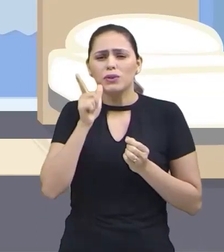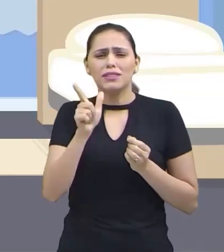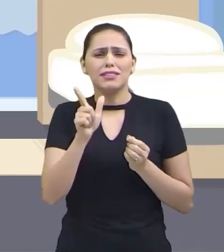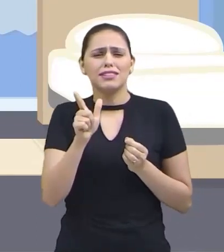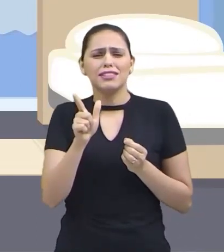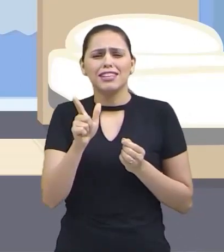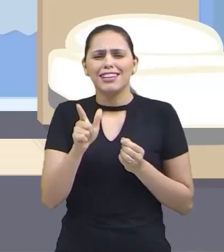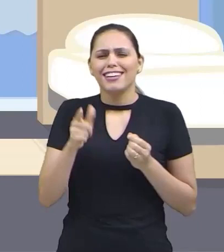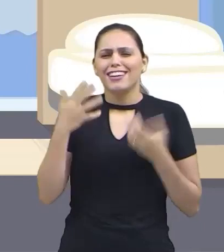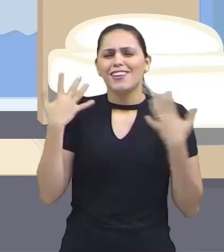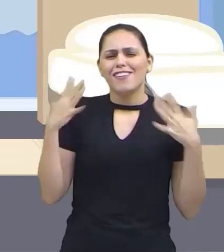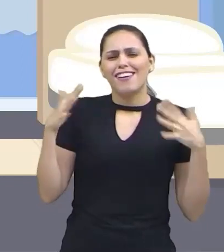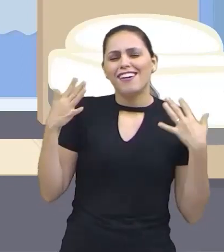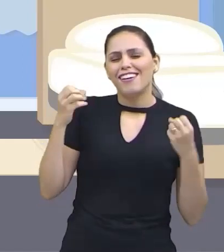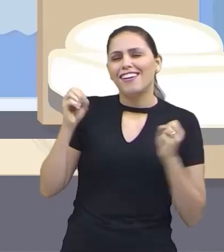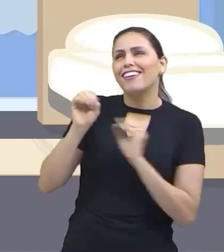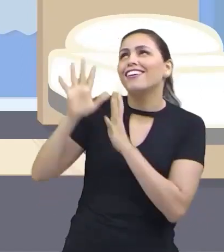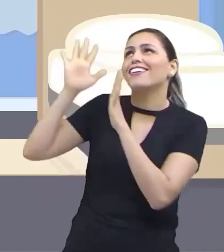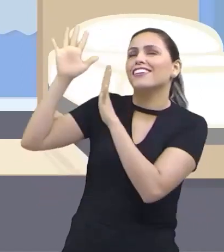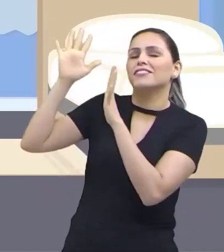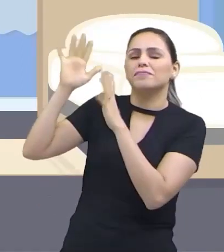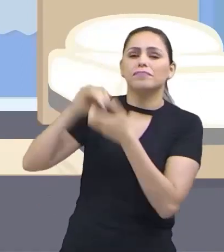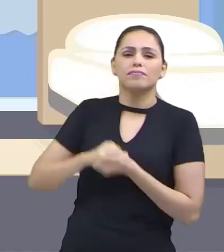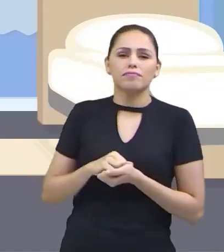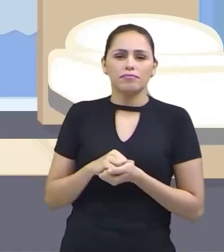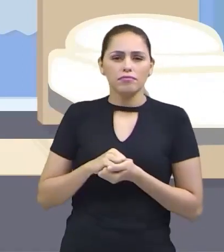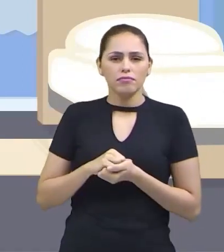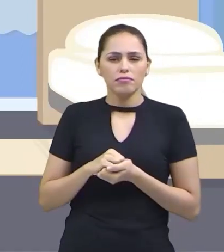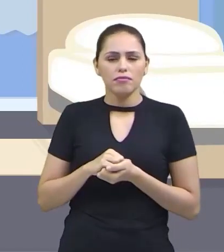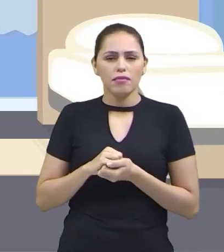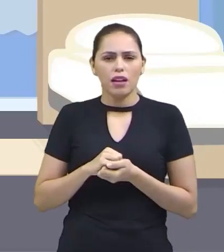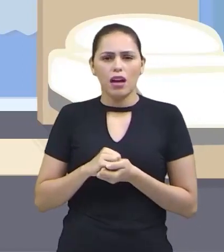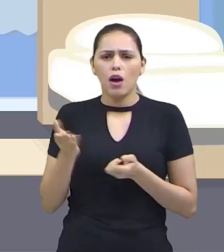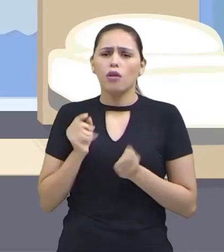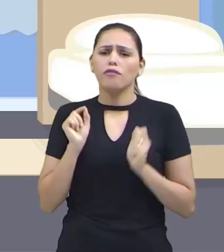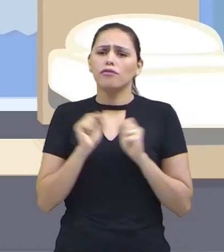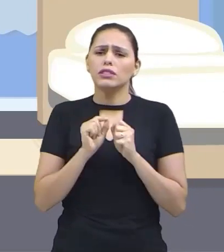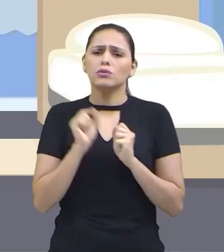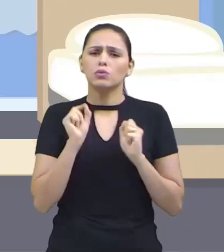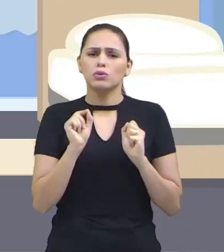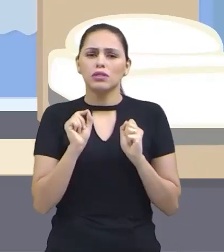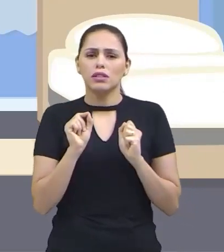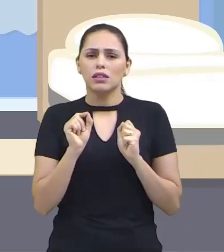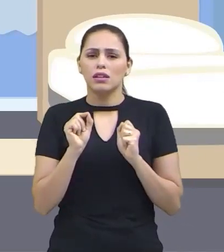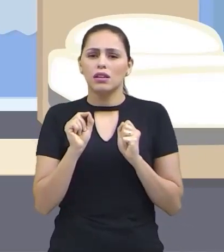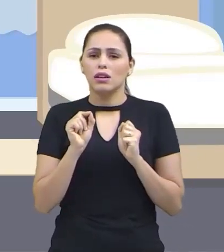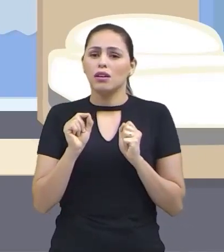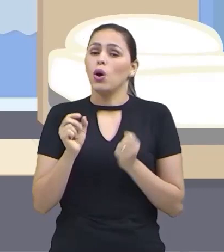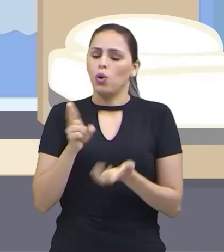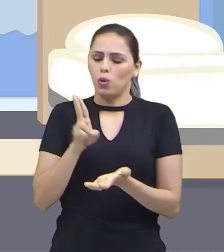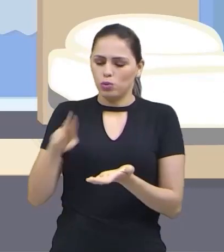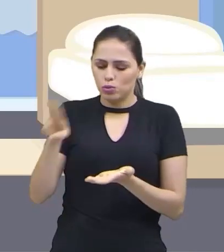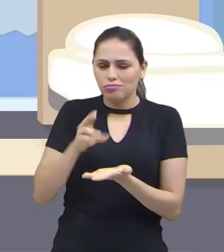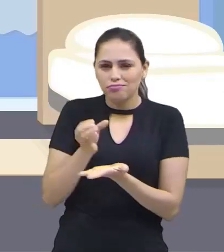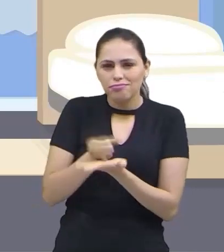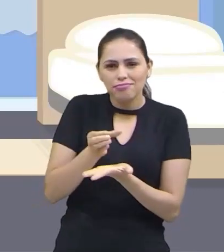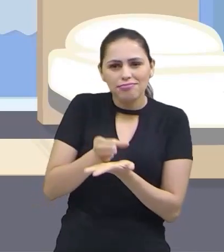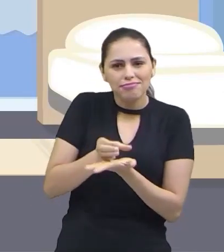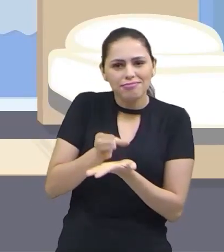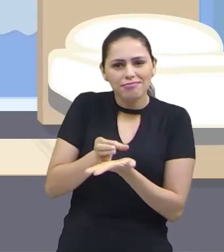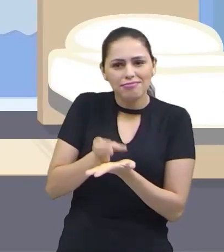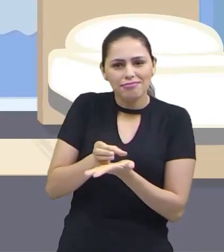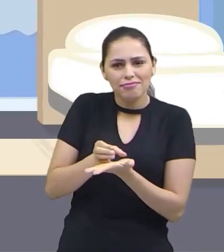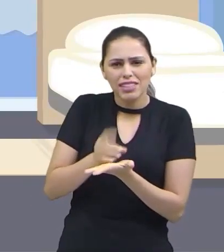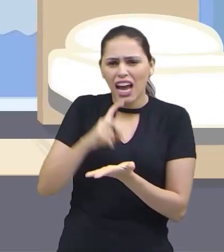Graças a Deus, a gente conseguiu chegar no Poço Encantado. Mas agora, o que a gente vai fazer? Ah, vamos pegar um copo de